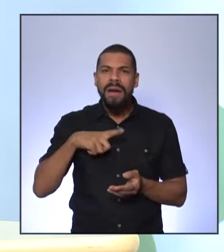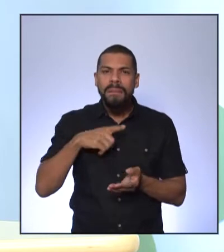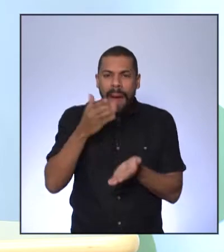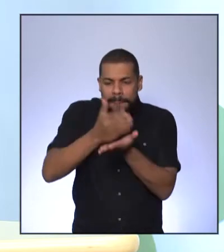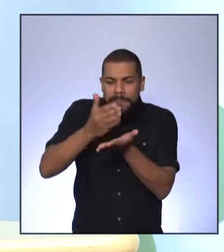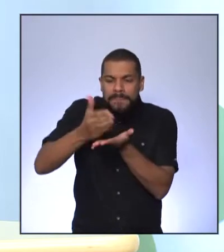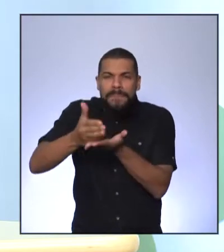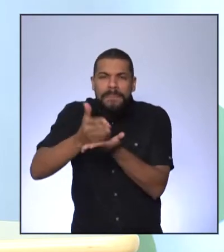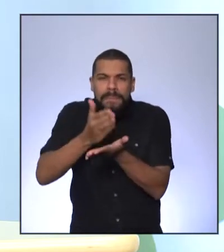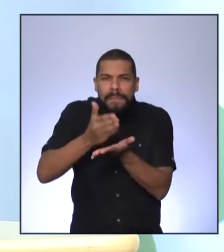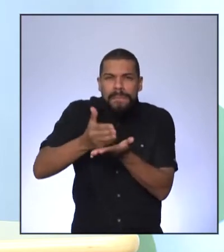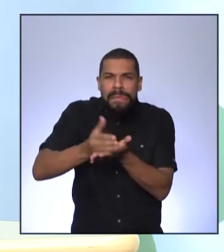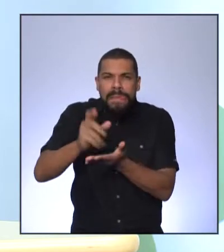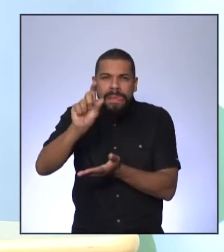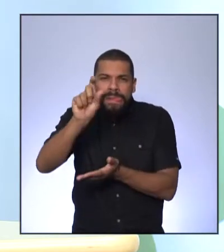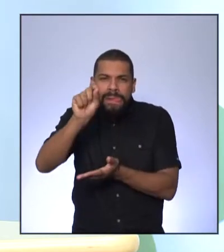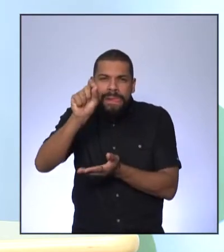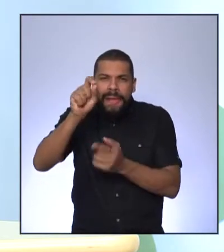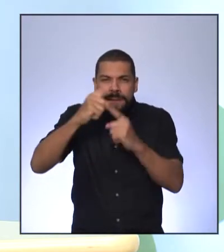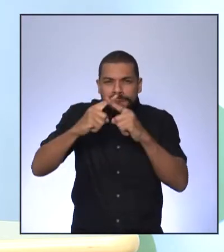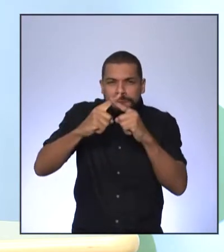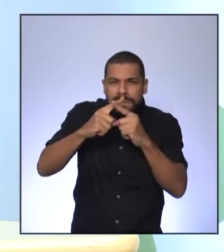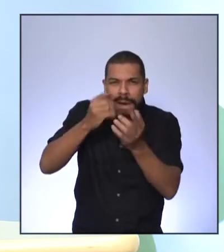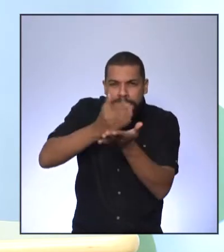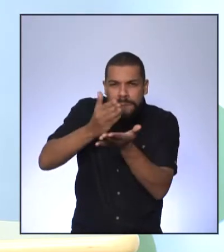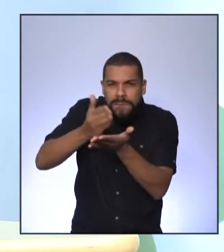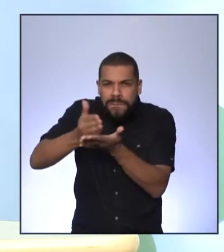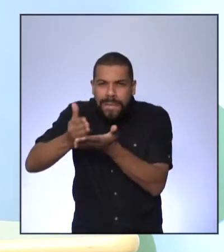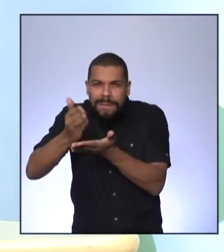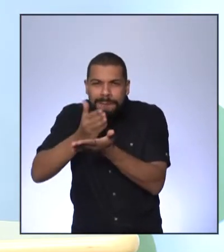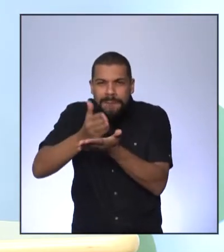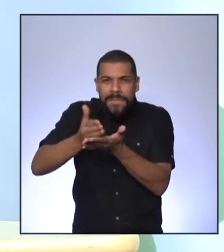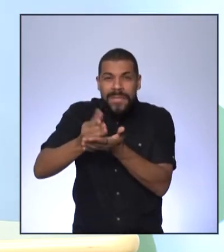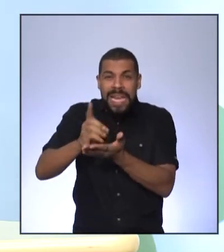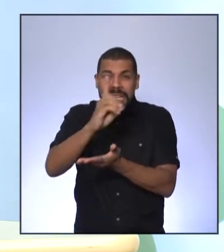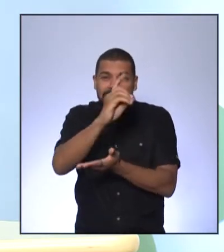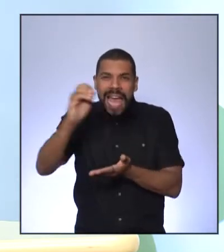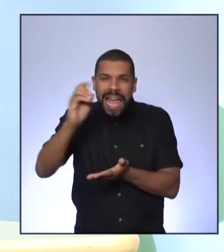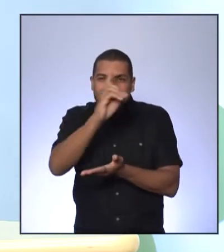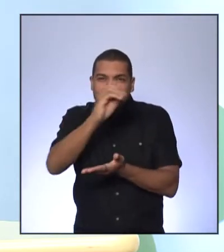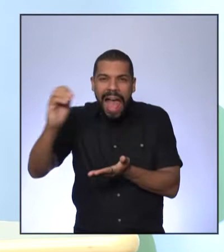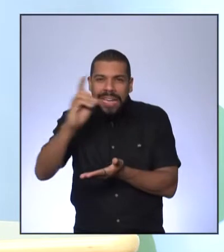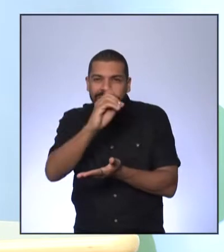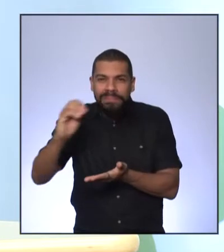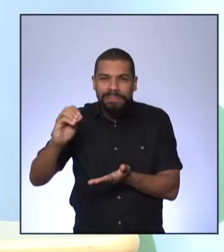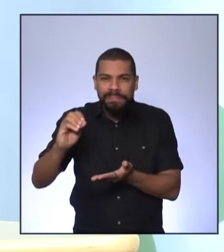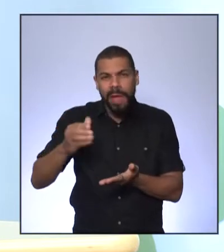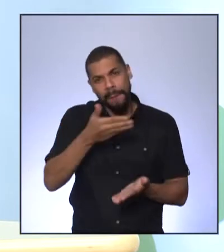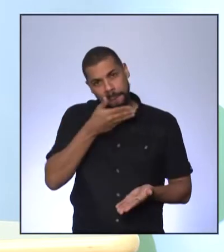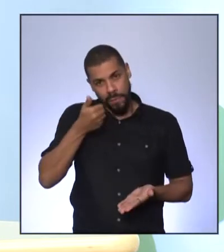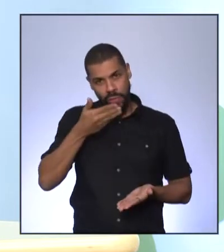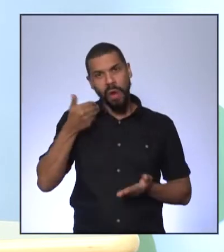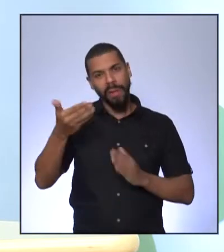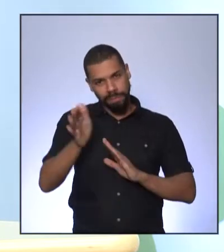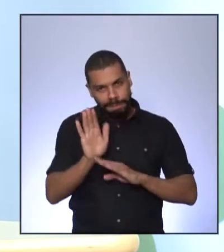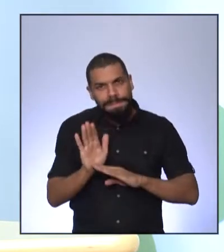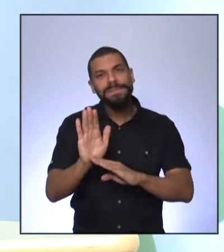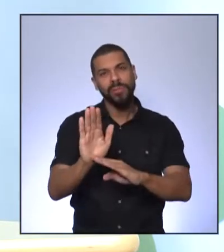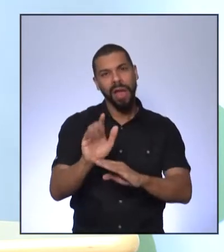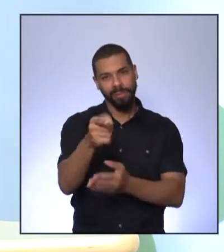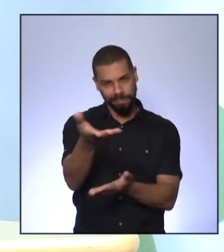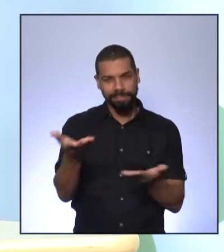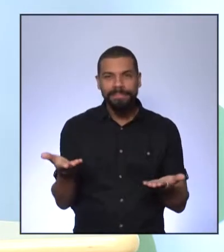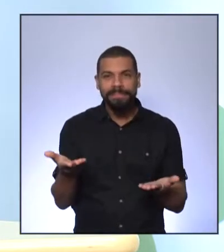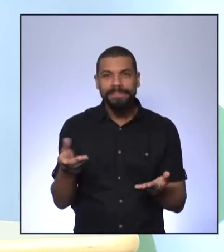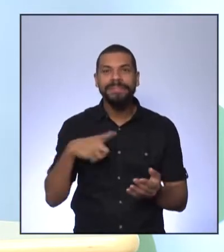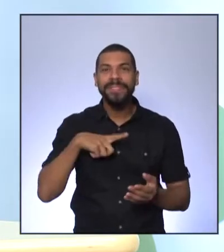10 vezes de R$1.000? 10 vezes de R$100. Ele vai facilitar, não vai facilitar? Então, eu vou conseguir